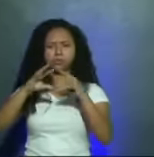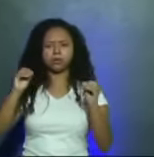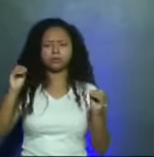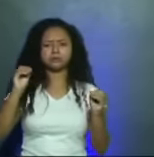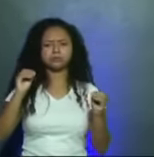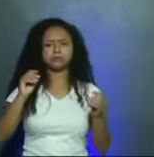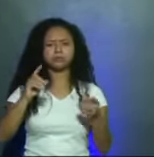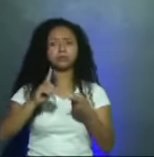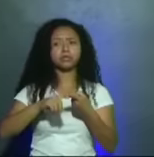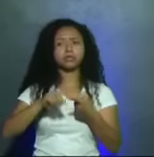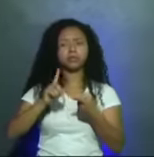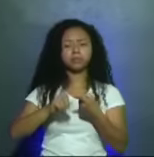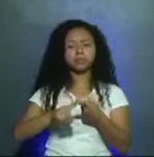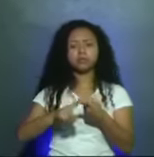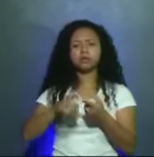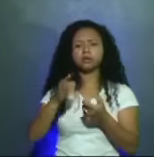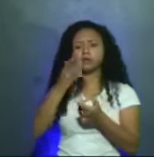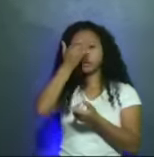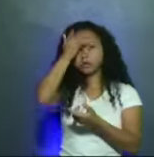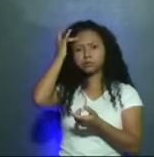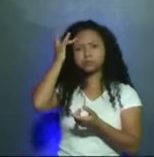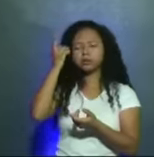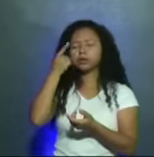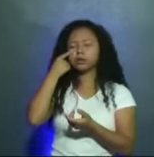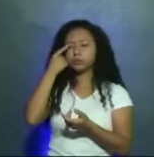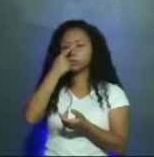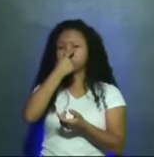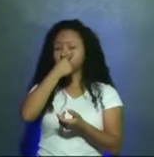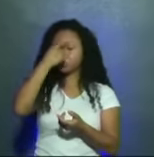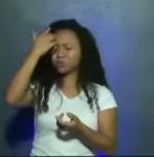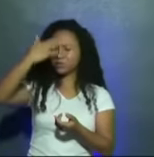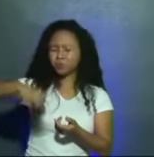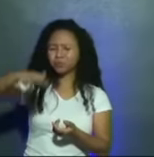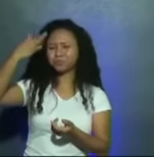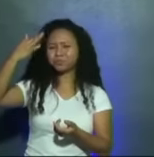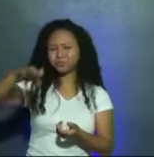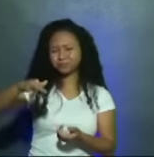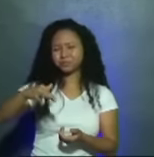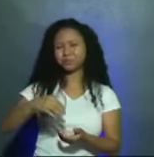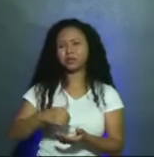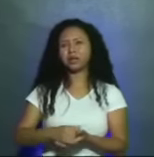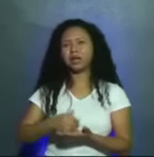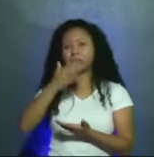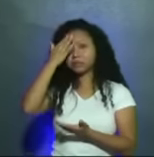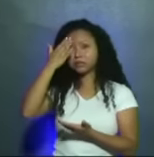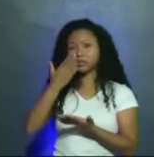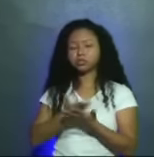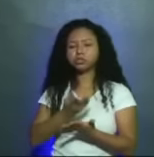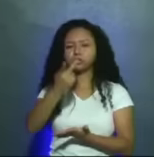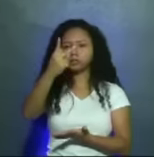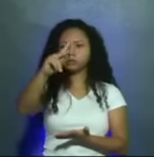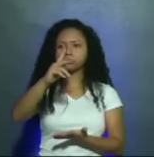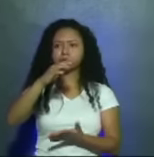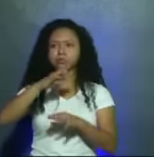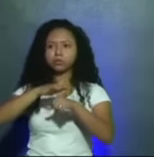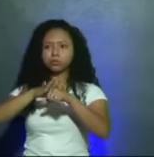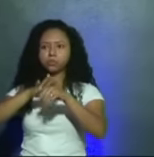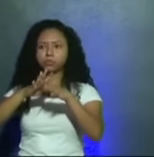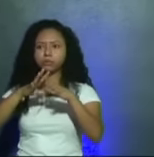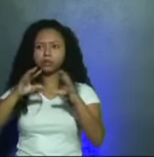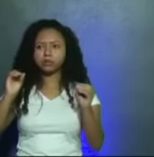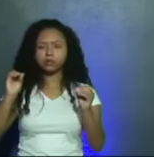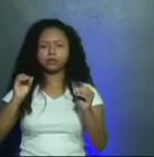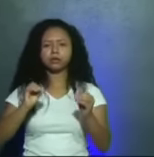dor nos olhos. Alguém que está com dor nos olhos. Tome posse da sua cura. Jesus